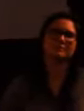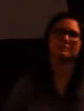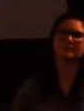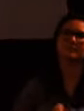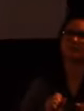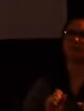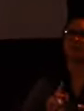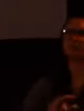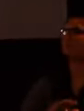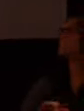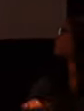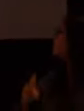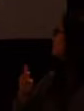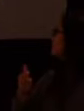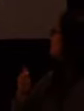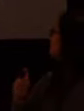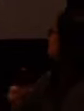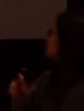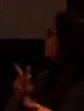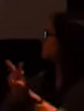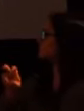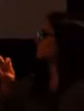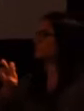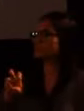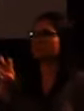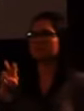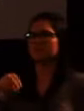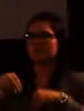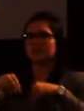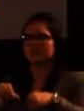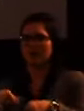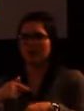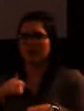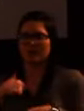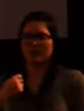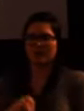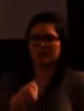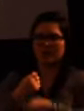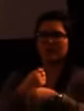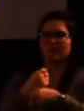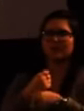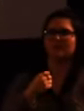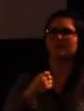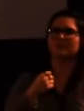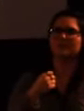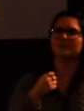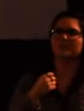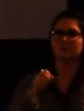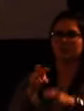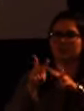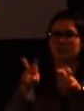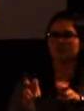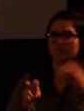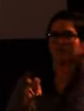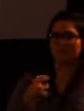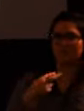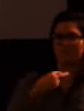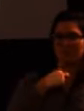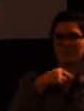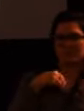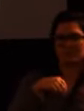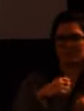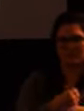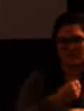Bom, então aqui agora passando para o título 5 da ocupação do solo já, no título da ocupação do